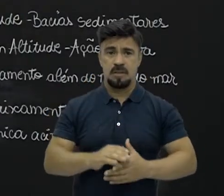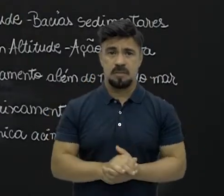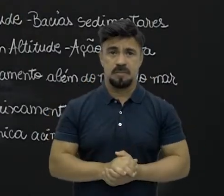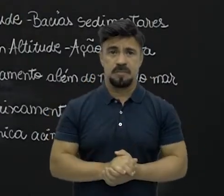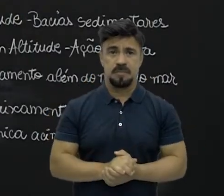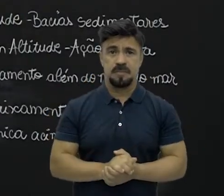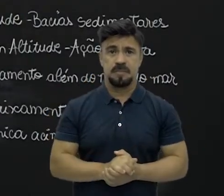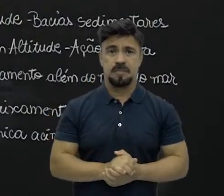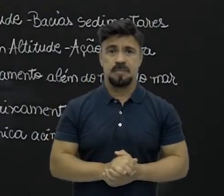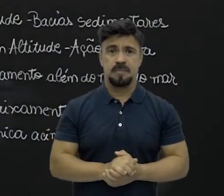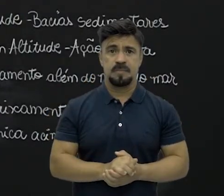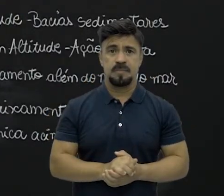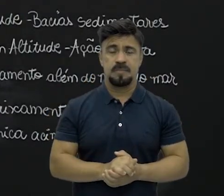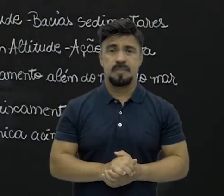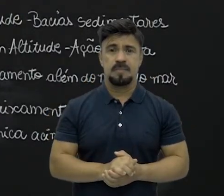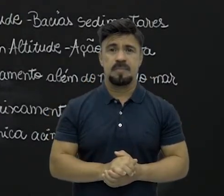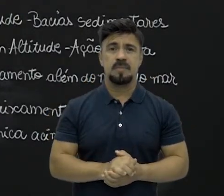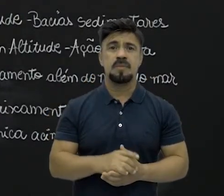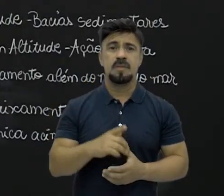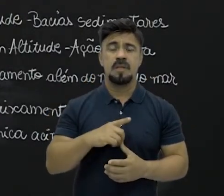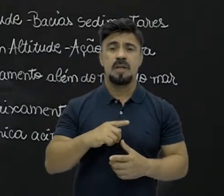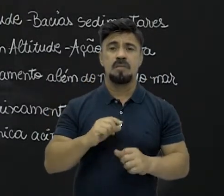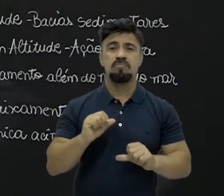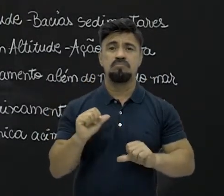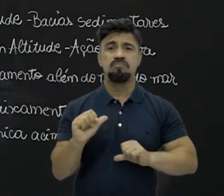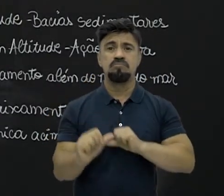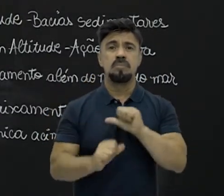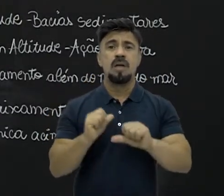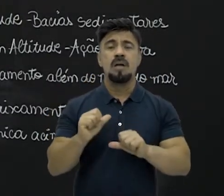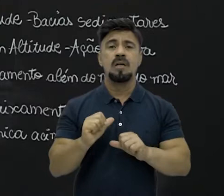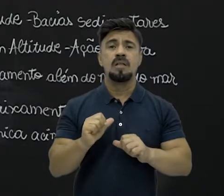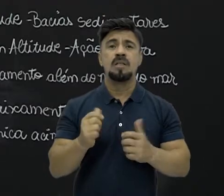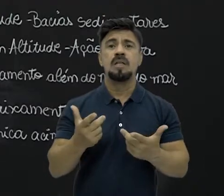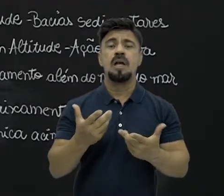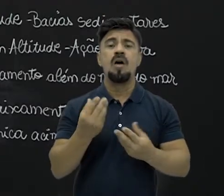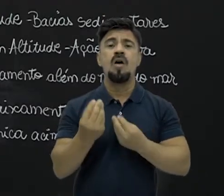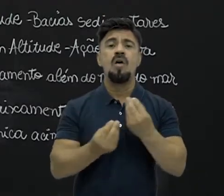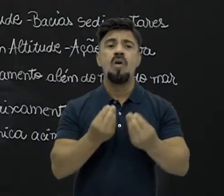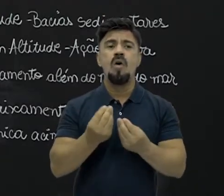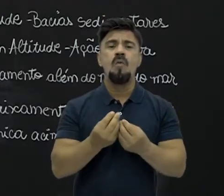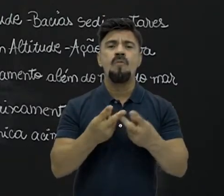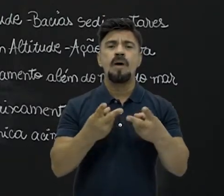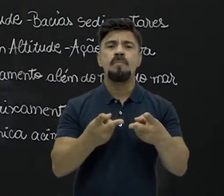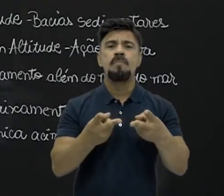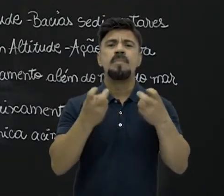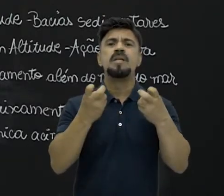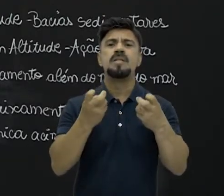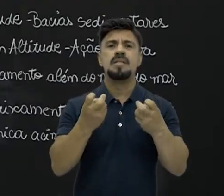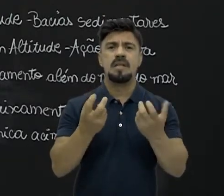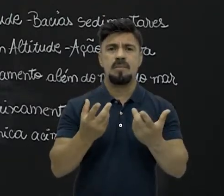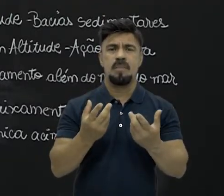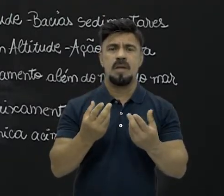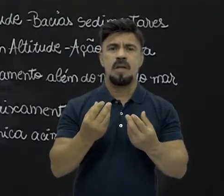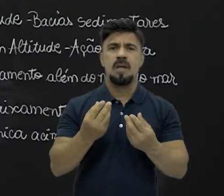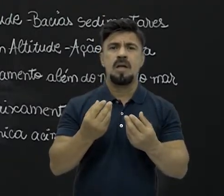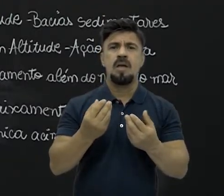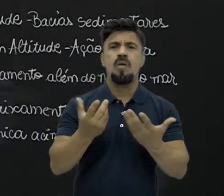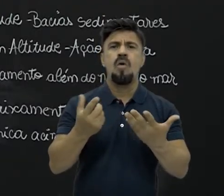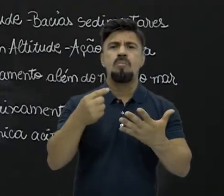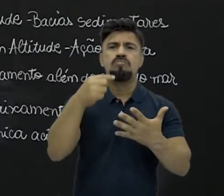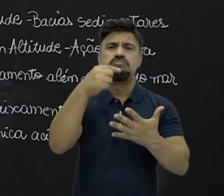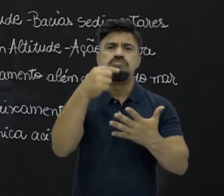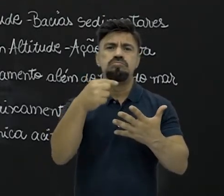relevo. São os agentes modificadores chegando. É como a gente vai perceber, é o resultado daquelas